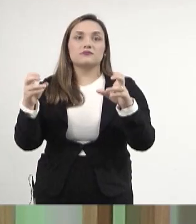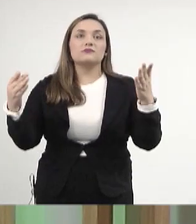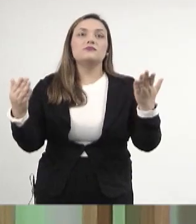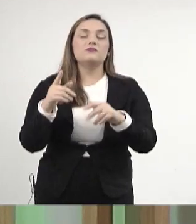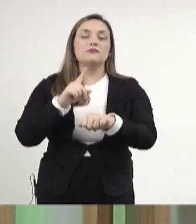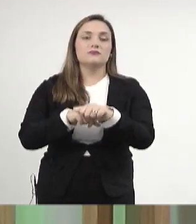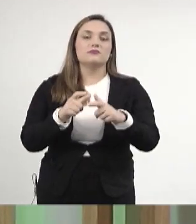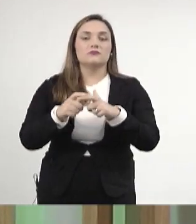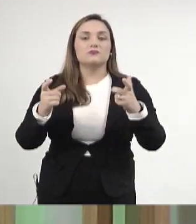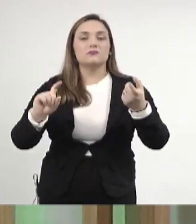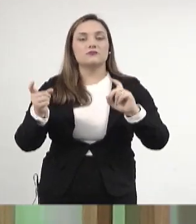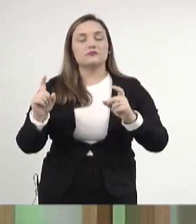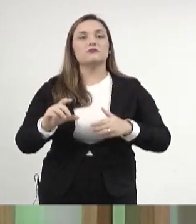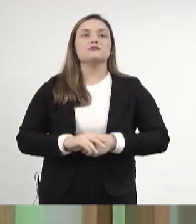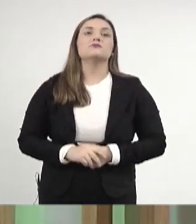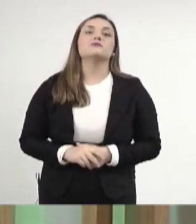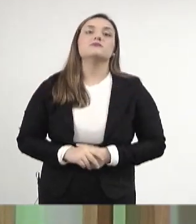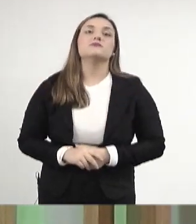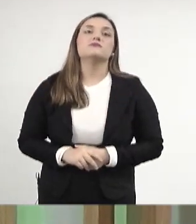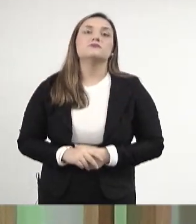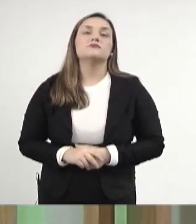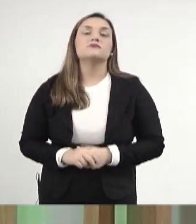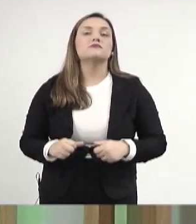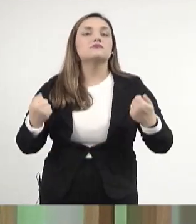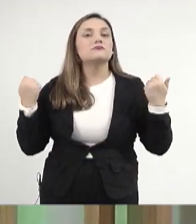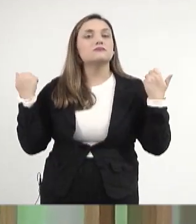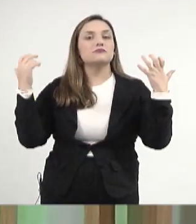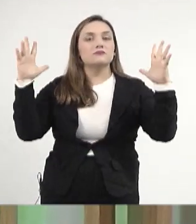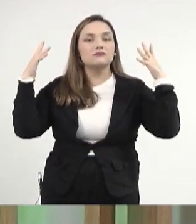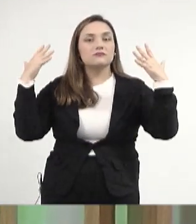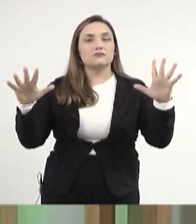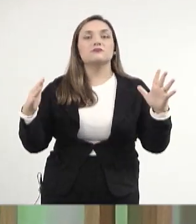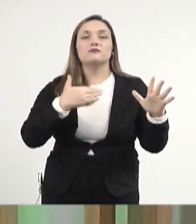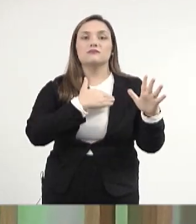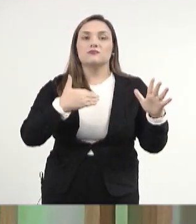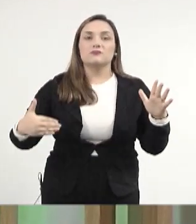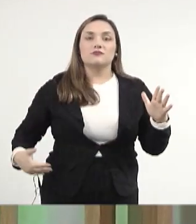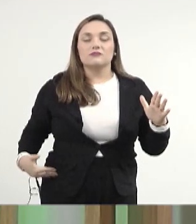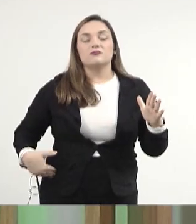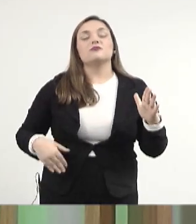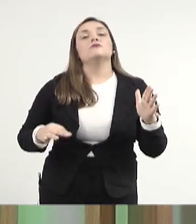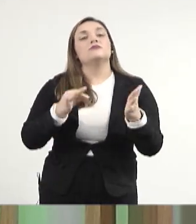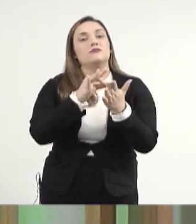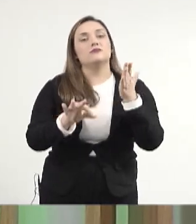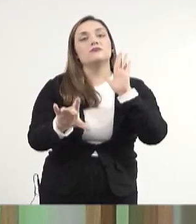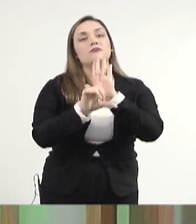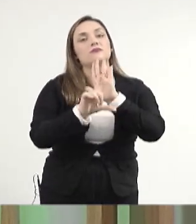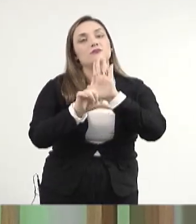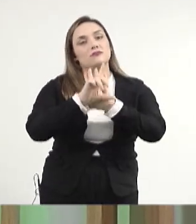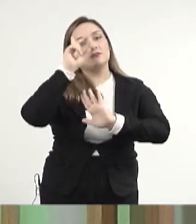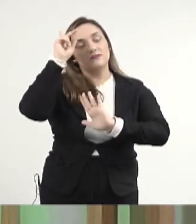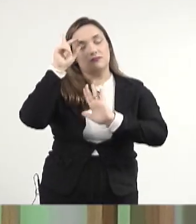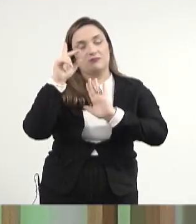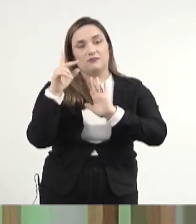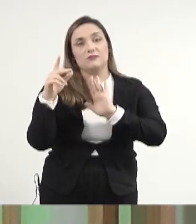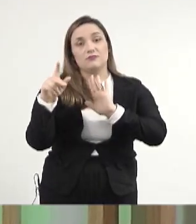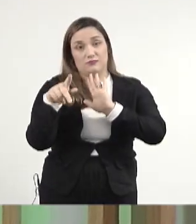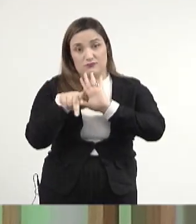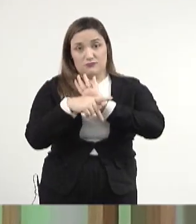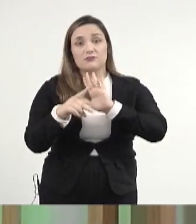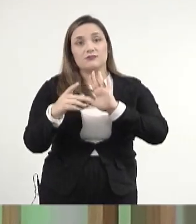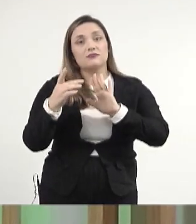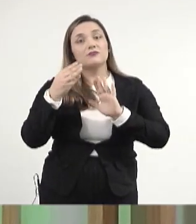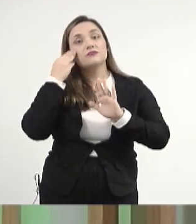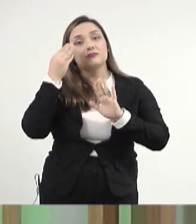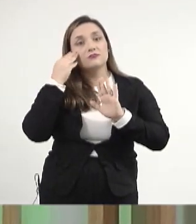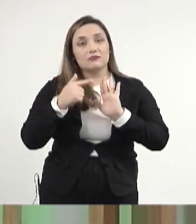o grande expediente. Ela celebrou a sanção pelo Poder Executivo Estadual de um projeto de lei apresentado aqui na Assembleia